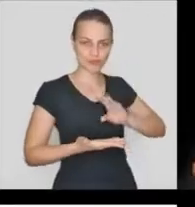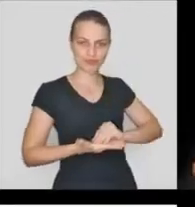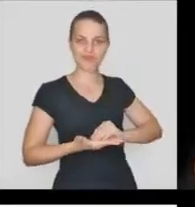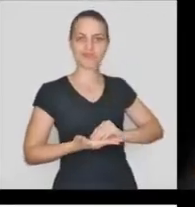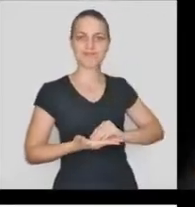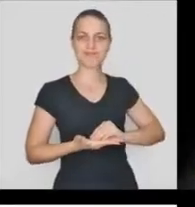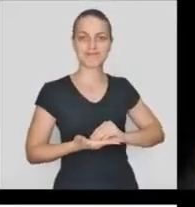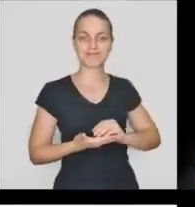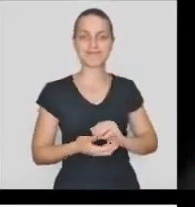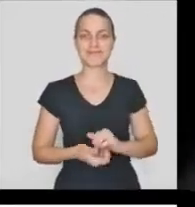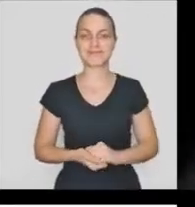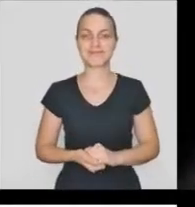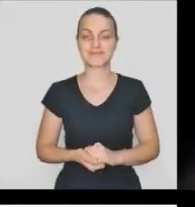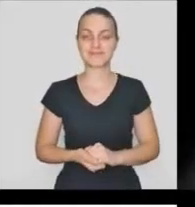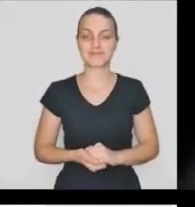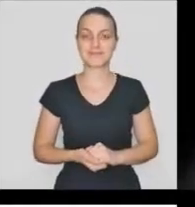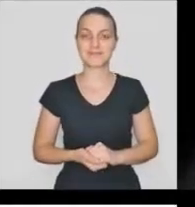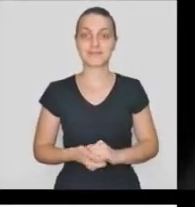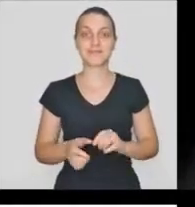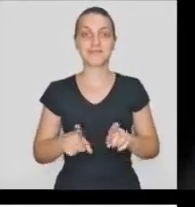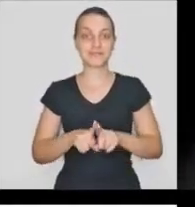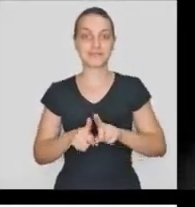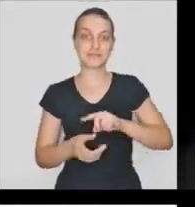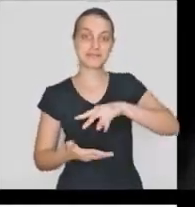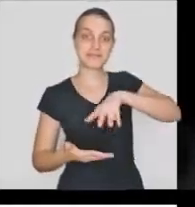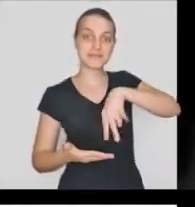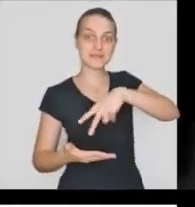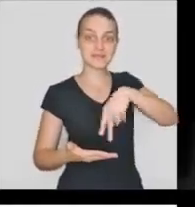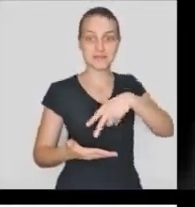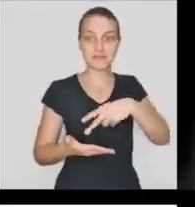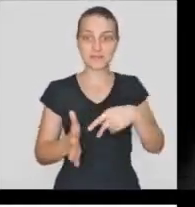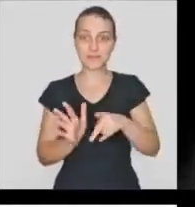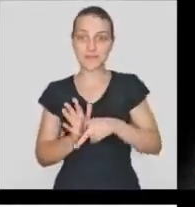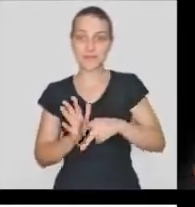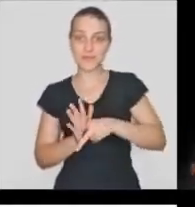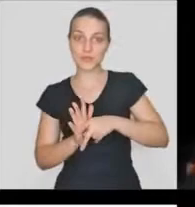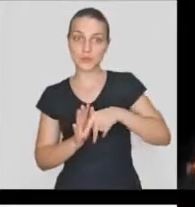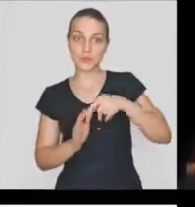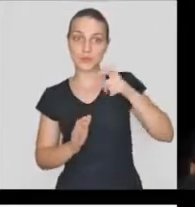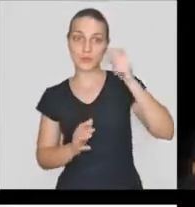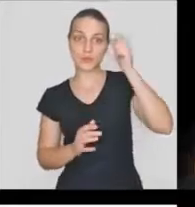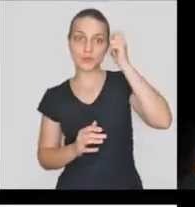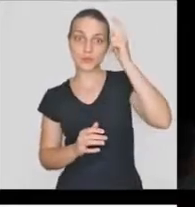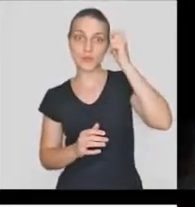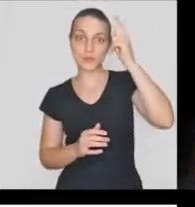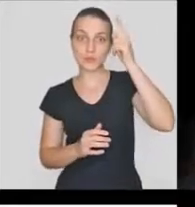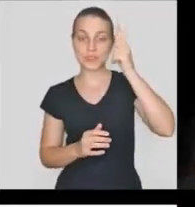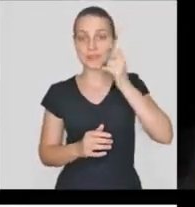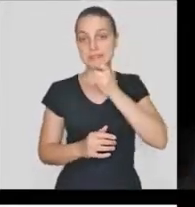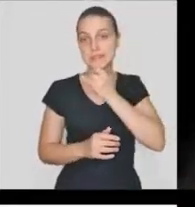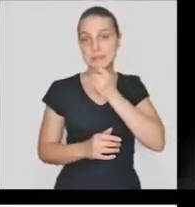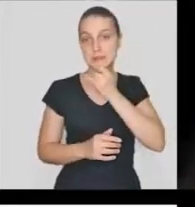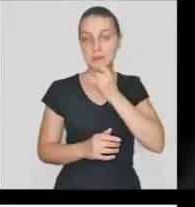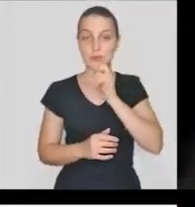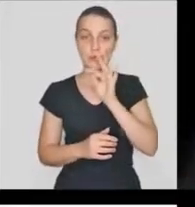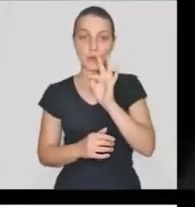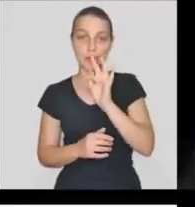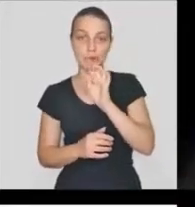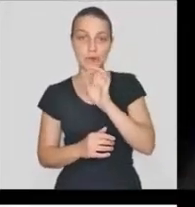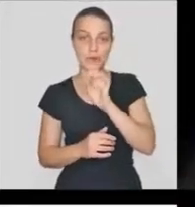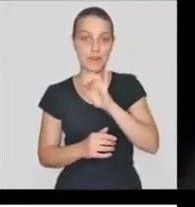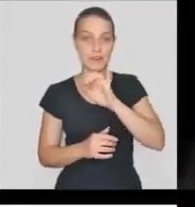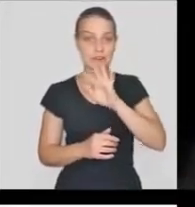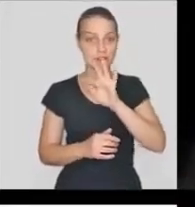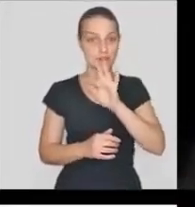né? Existem danças folclóricas, como nós vemos aqui o frevo, bem embaixo